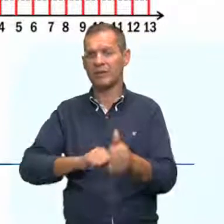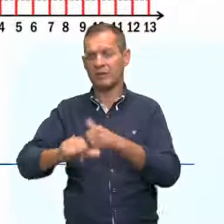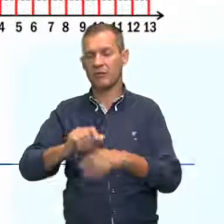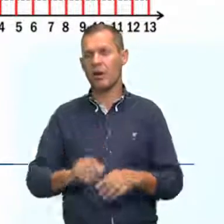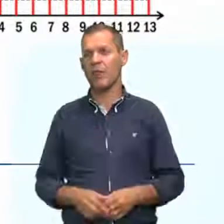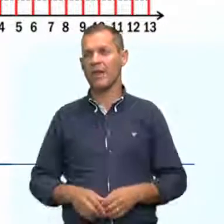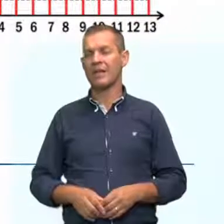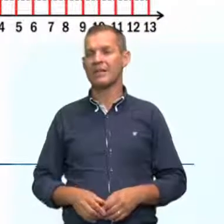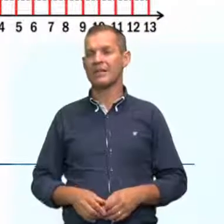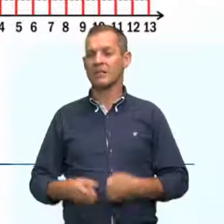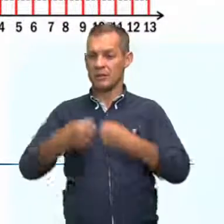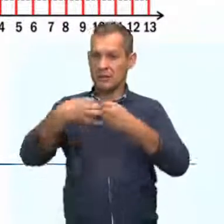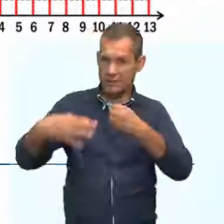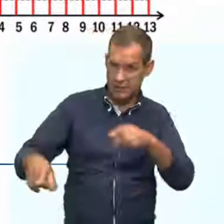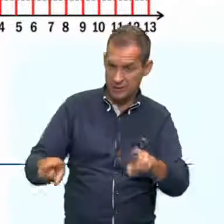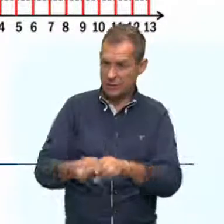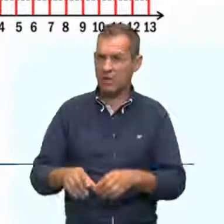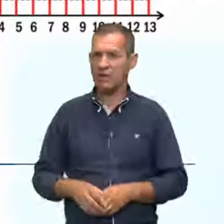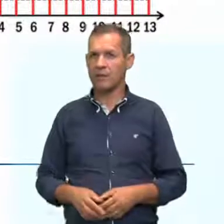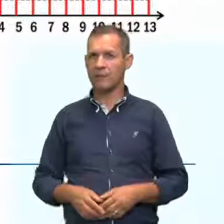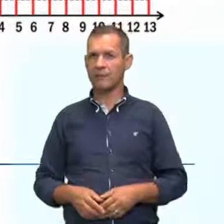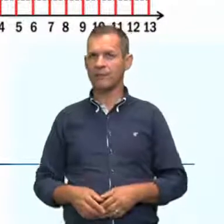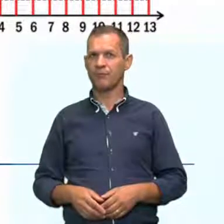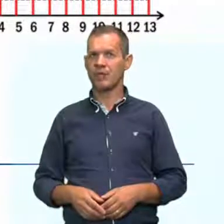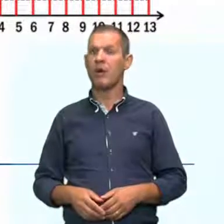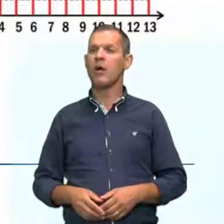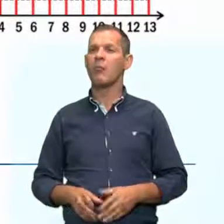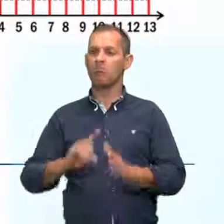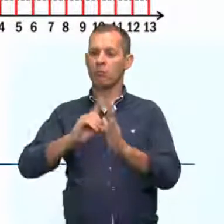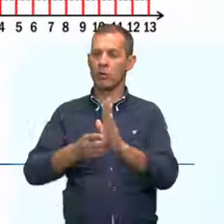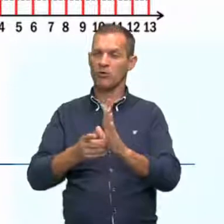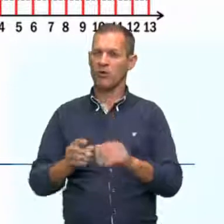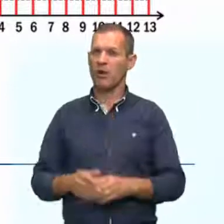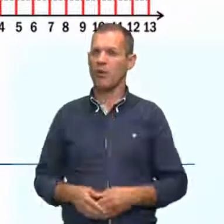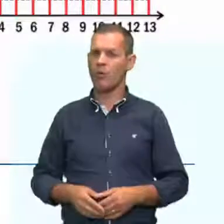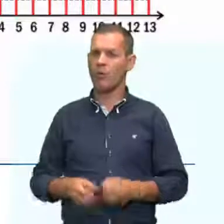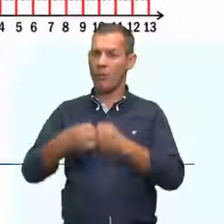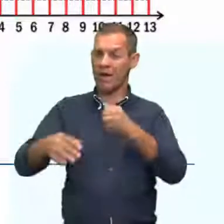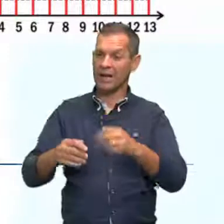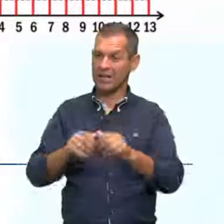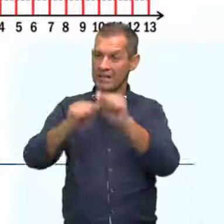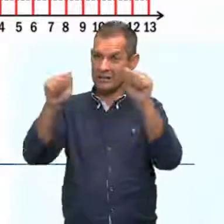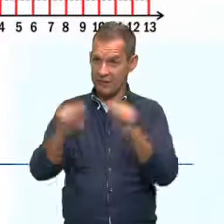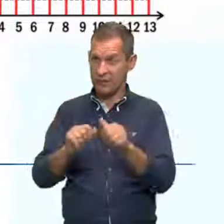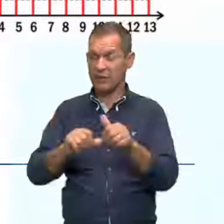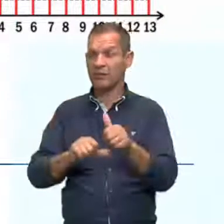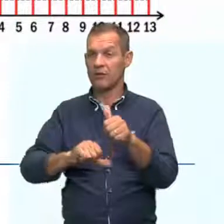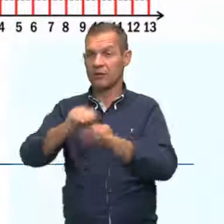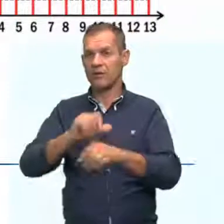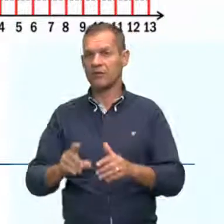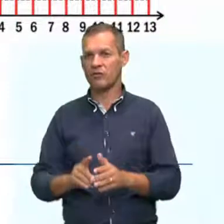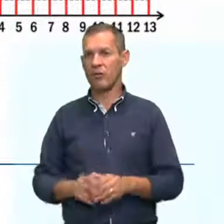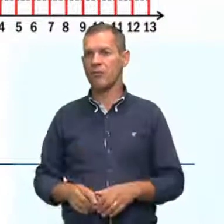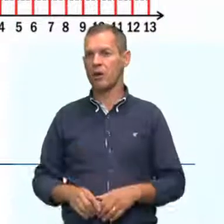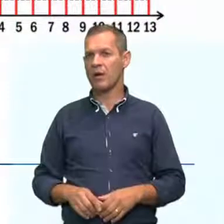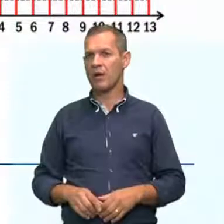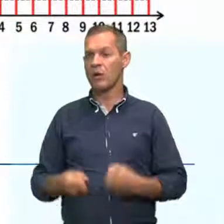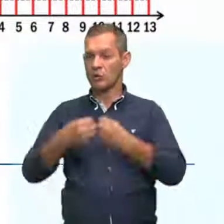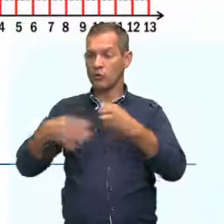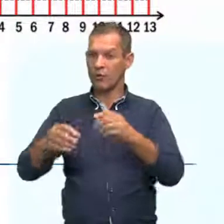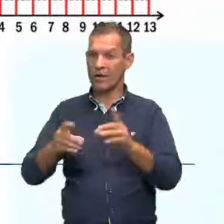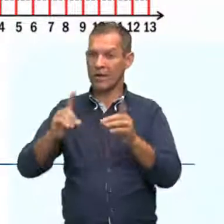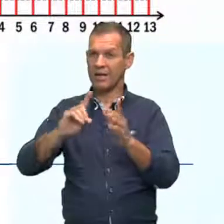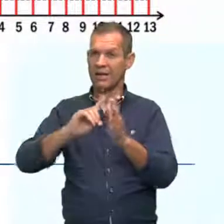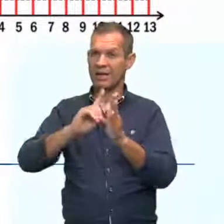sinais, como você faz para digitalizar um sinal que era analógico, você converte ele para digital. E tem que fazer o processo inverso se